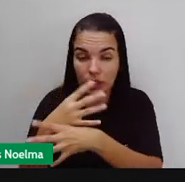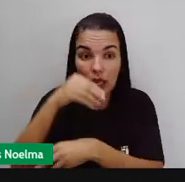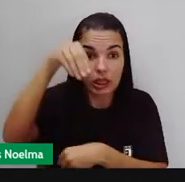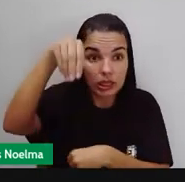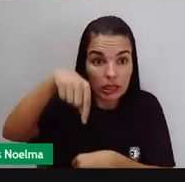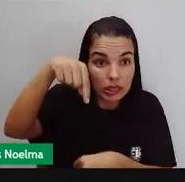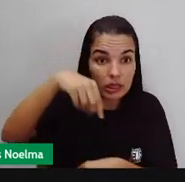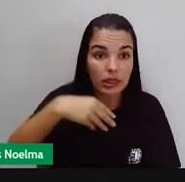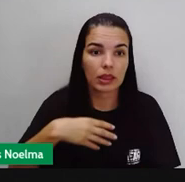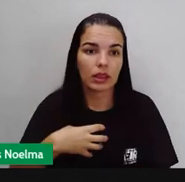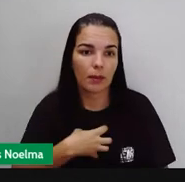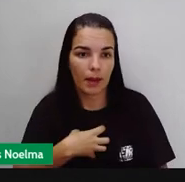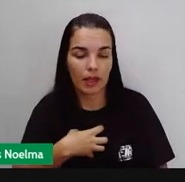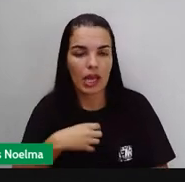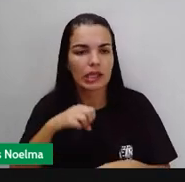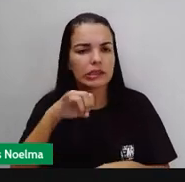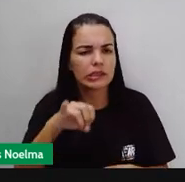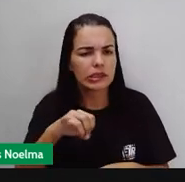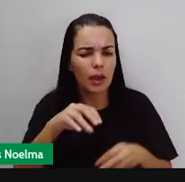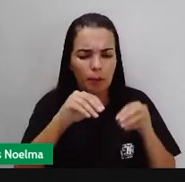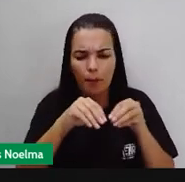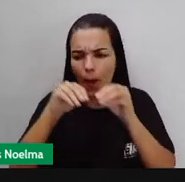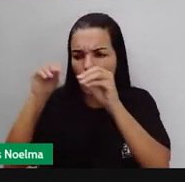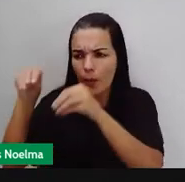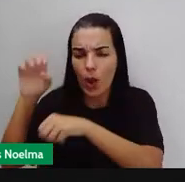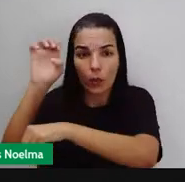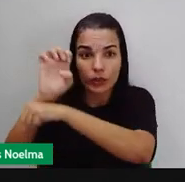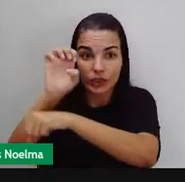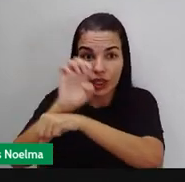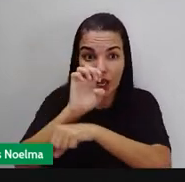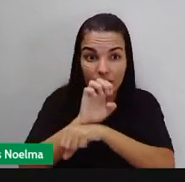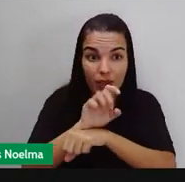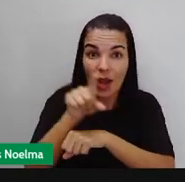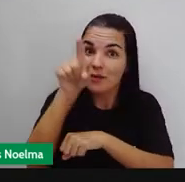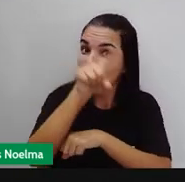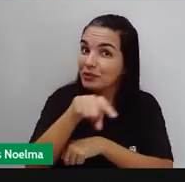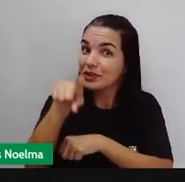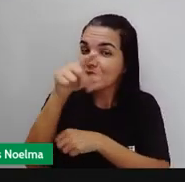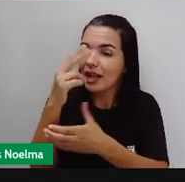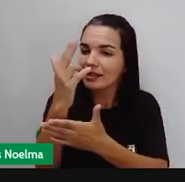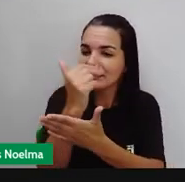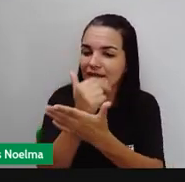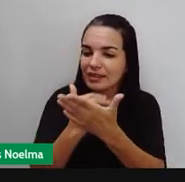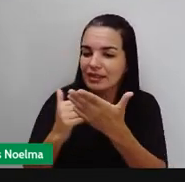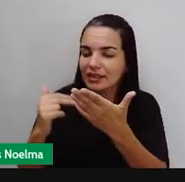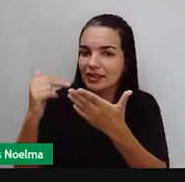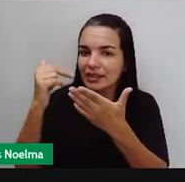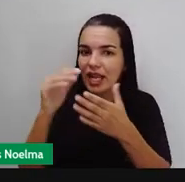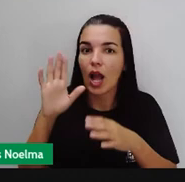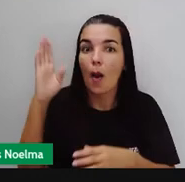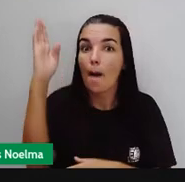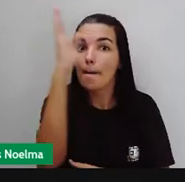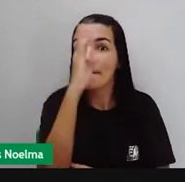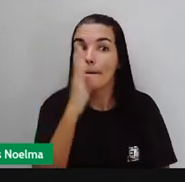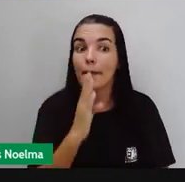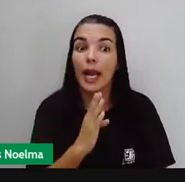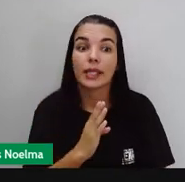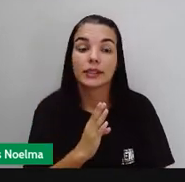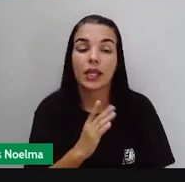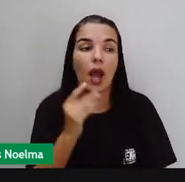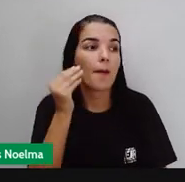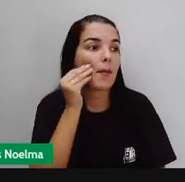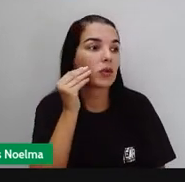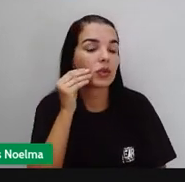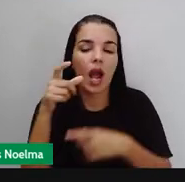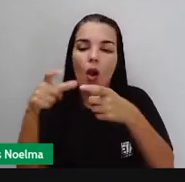da Bahia. Se vocês vieram de outro estado, vocês vão desenhar um mapa do Brasil e mostrar, identificar aí